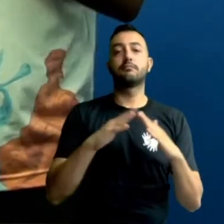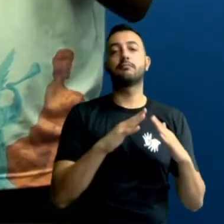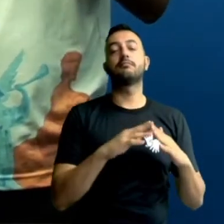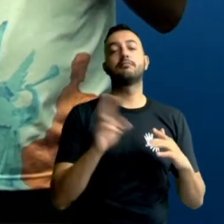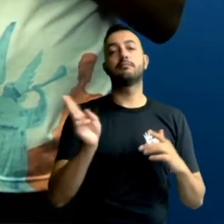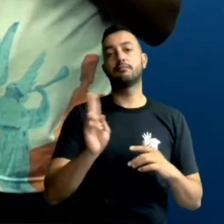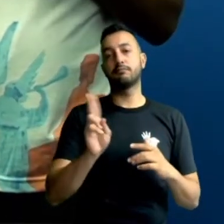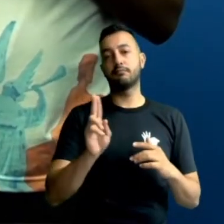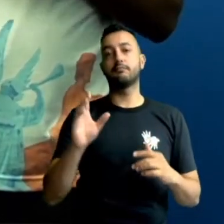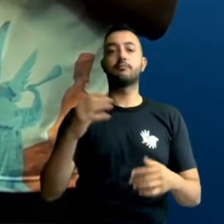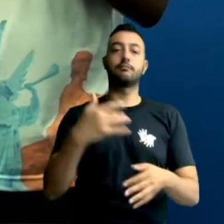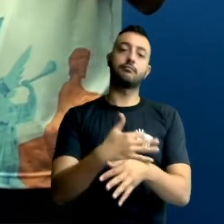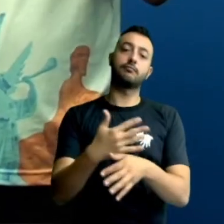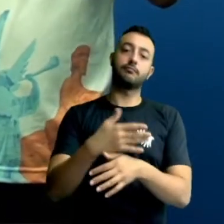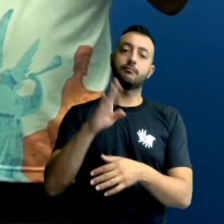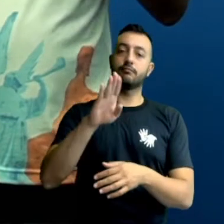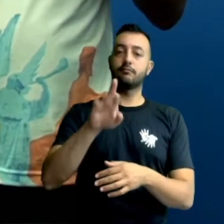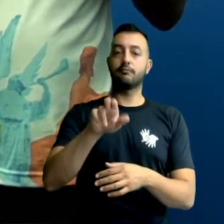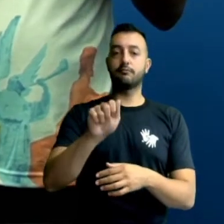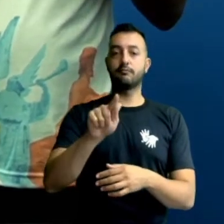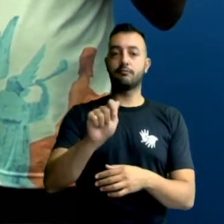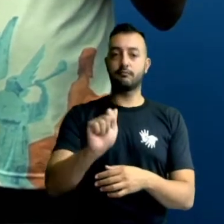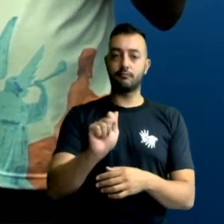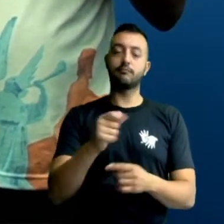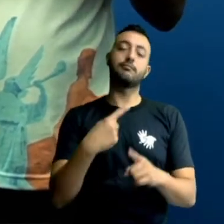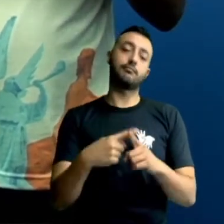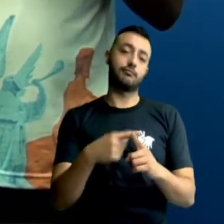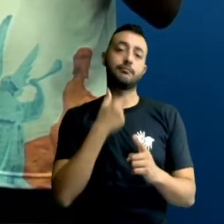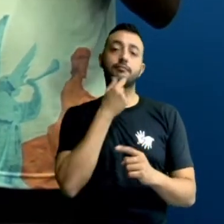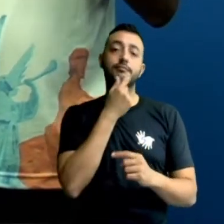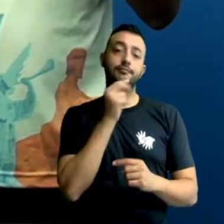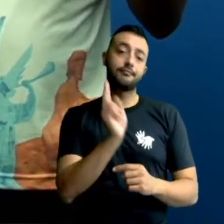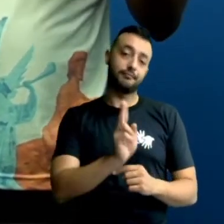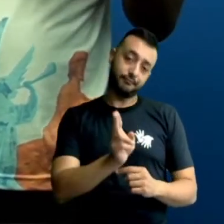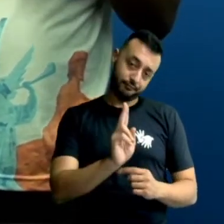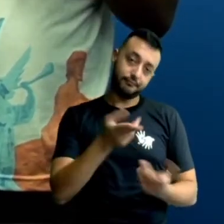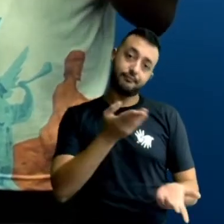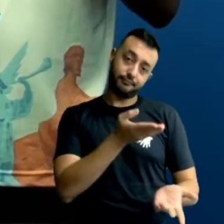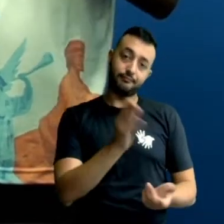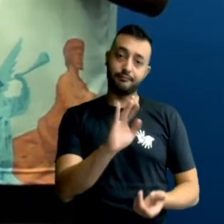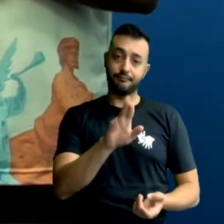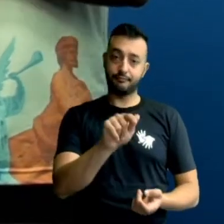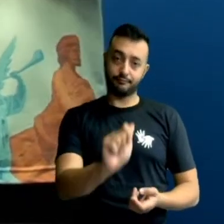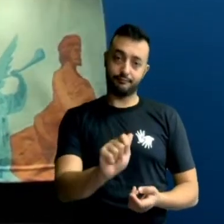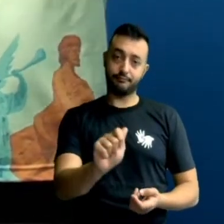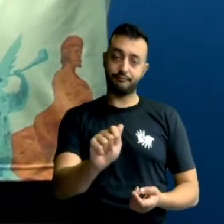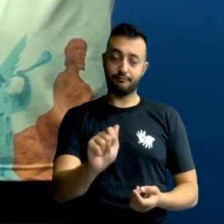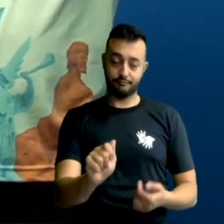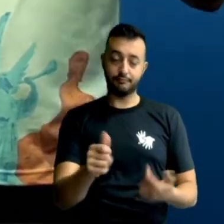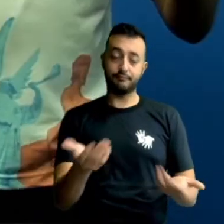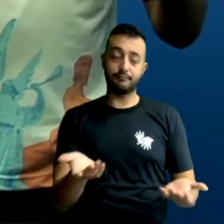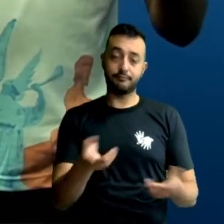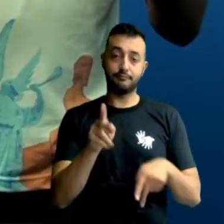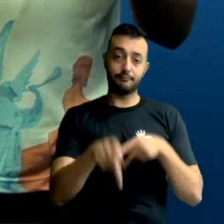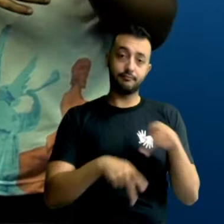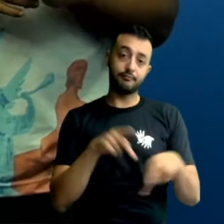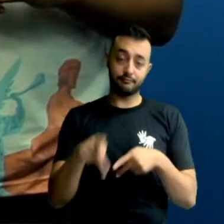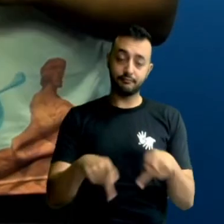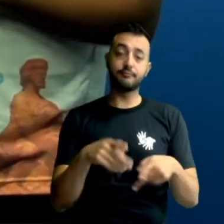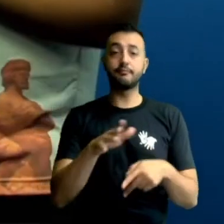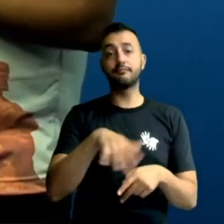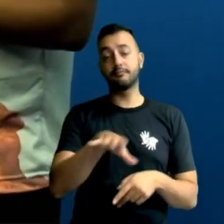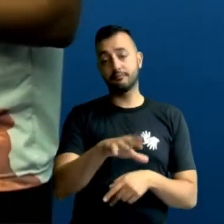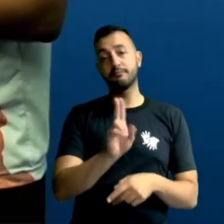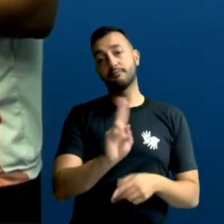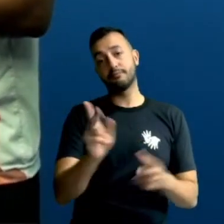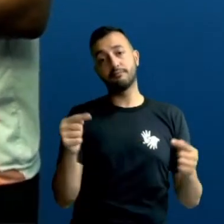de Cidade de Braga, por conta, né, do Antônio lá de Braga, né? Então, o povoado acaba recebendo